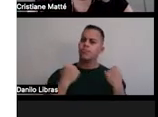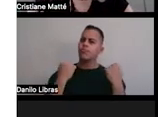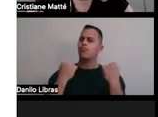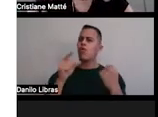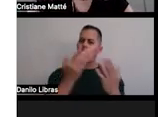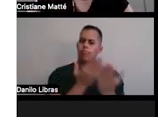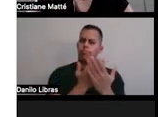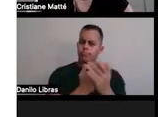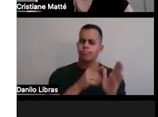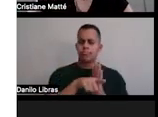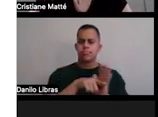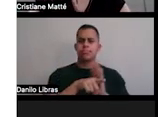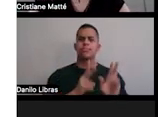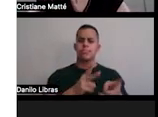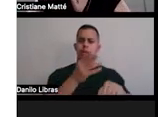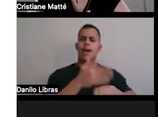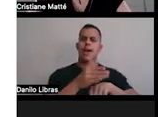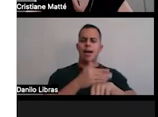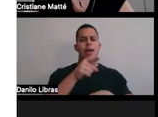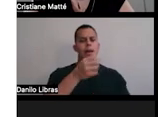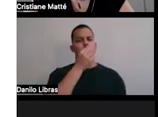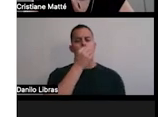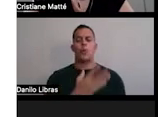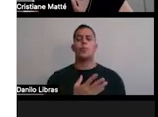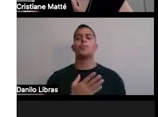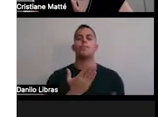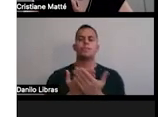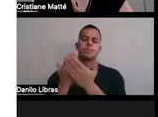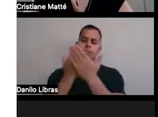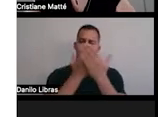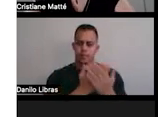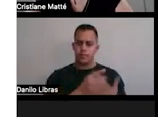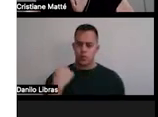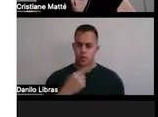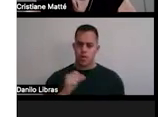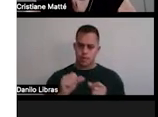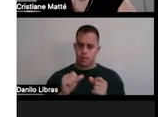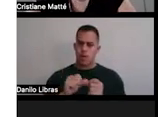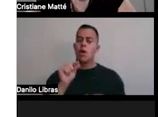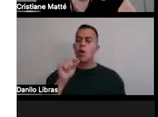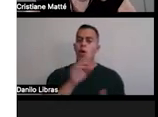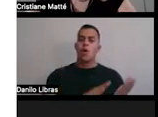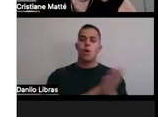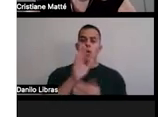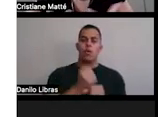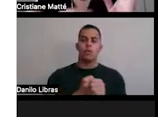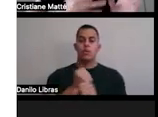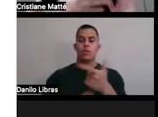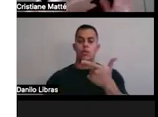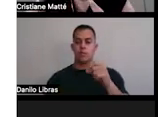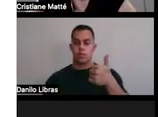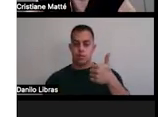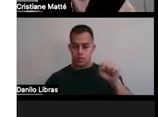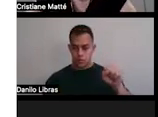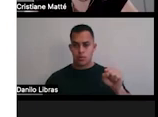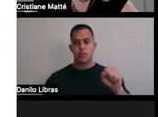exercício. Bom, parece que o exercício é realmente super bom. Segundo estudo que a gente fez, Ele foi publicado em 2018, a gente teve, claro,